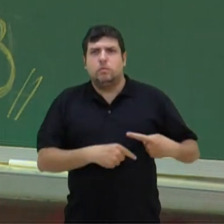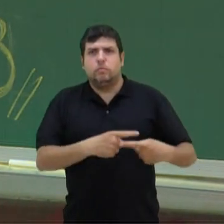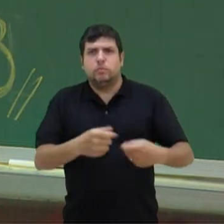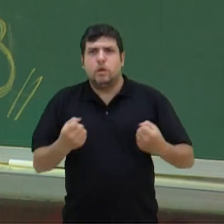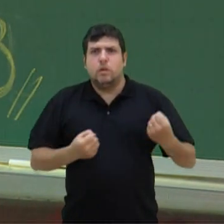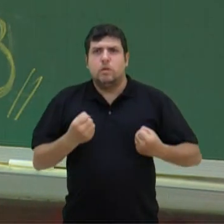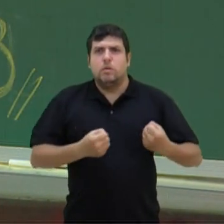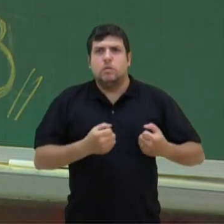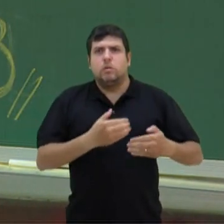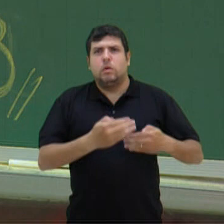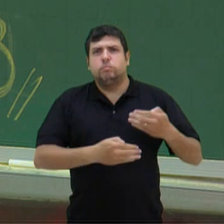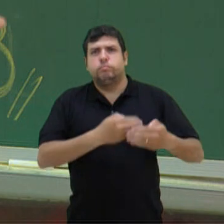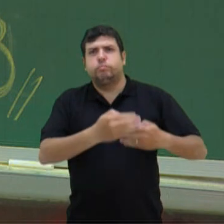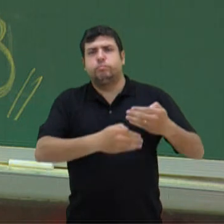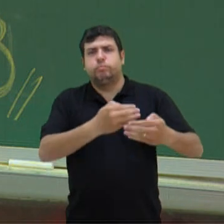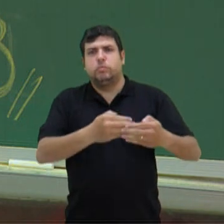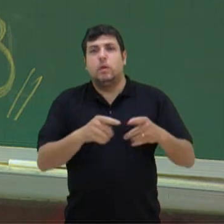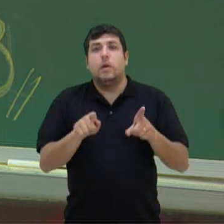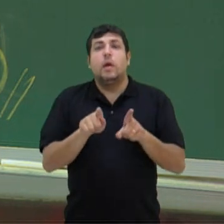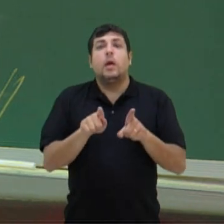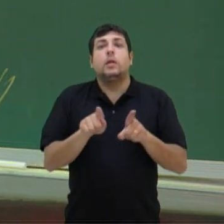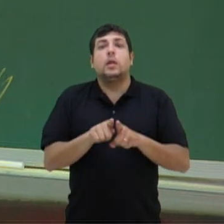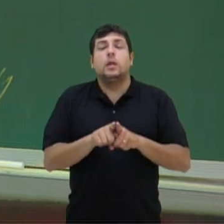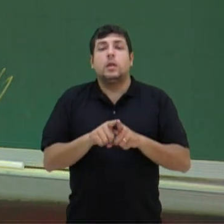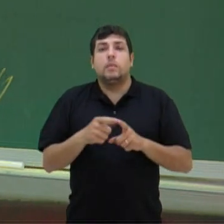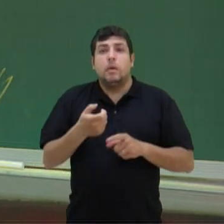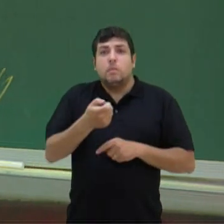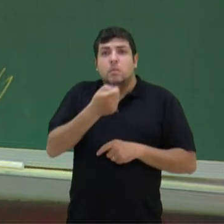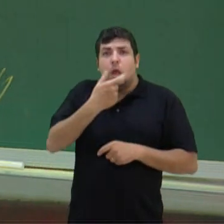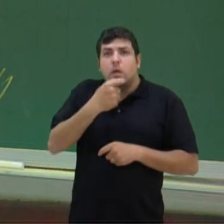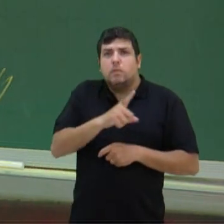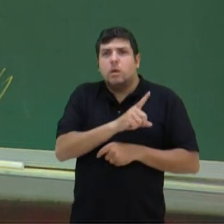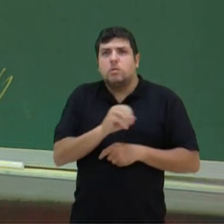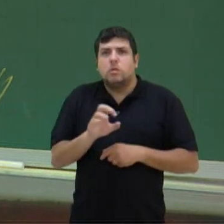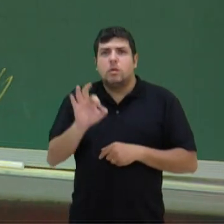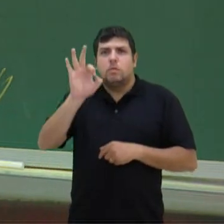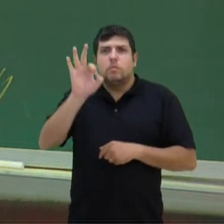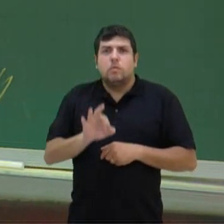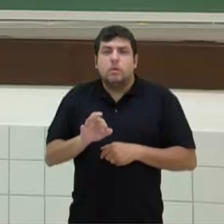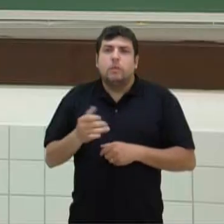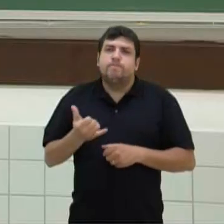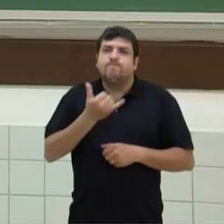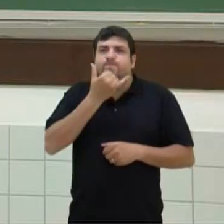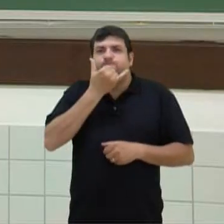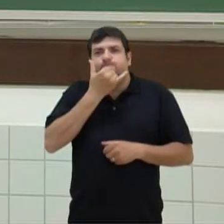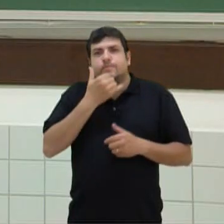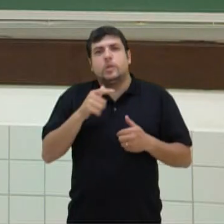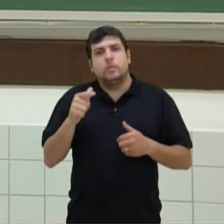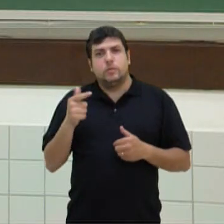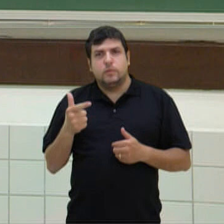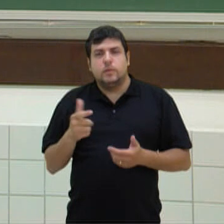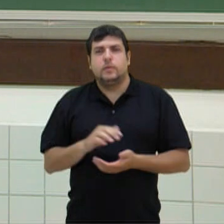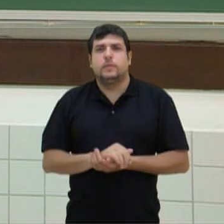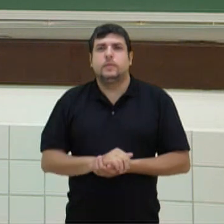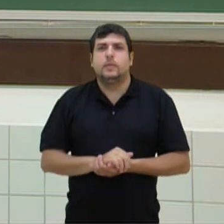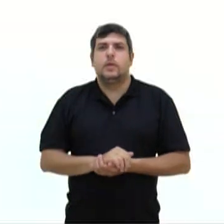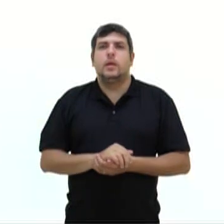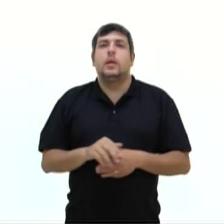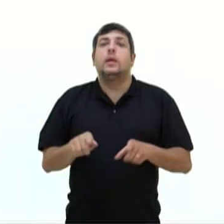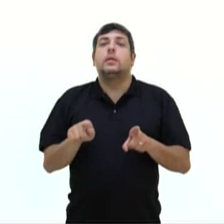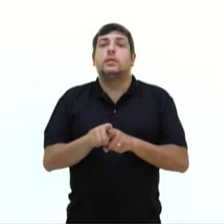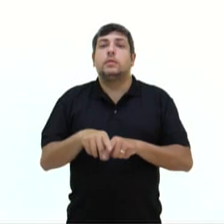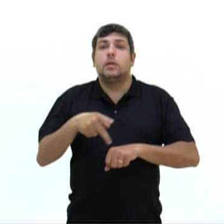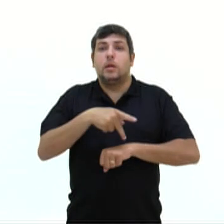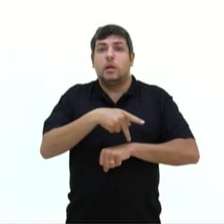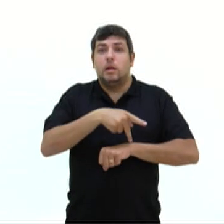carro. Assim também não existe nenhum medicamento que seja 100% eficiente, infelizmente, tá? E a pureza é